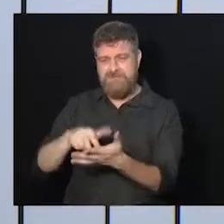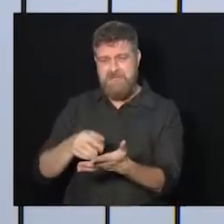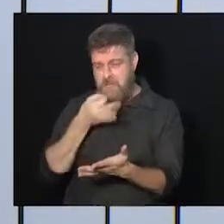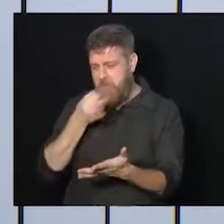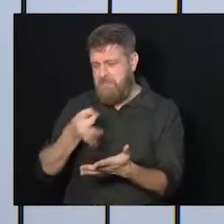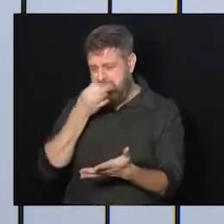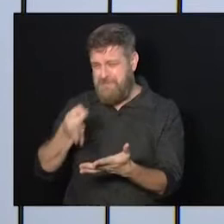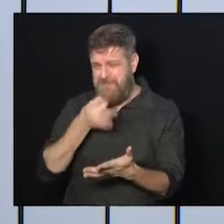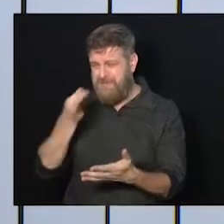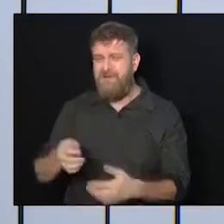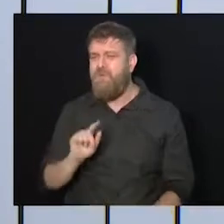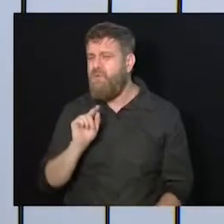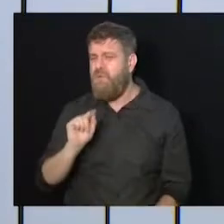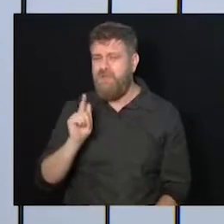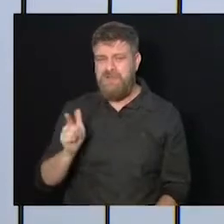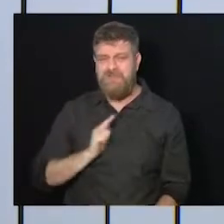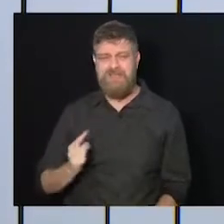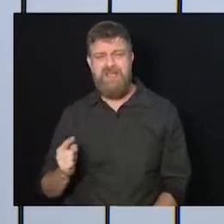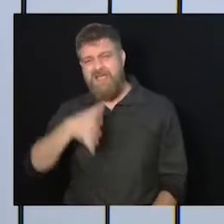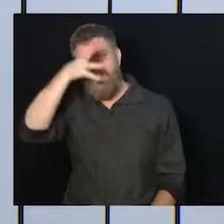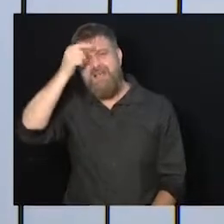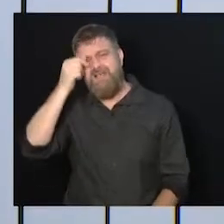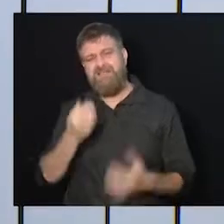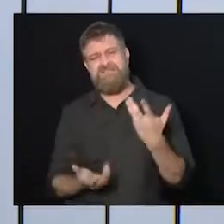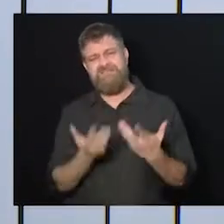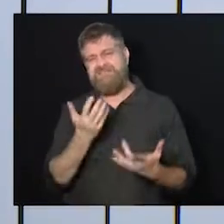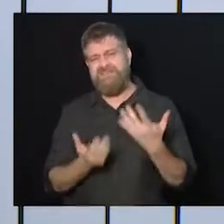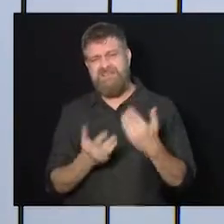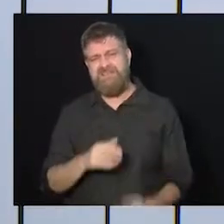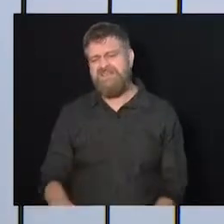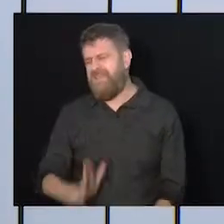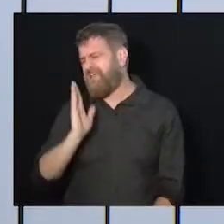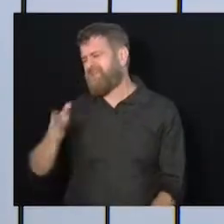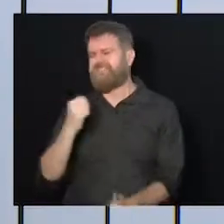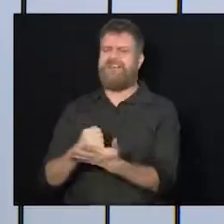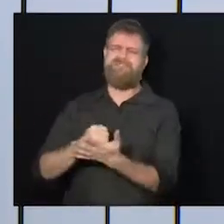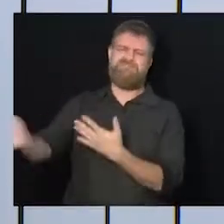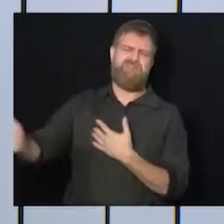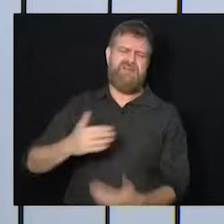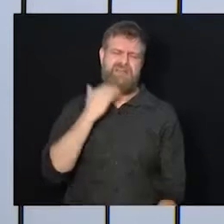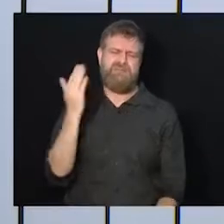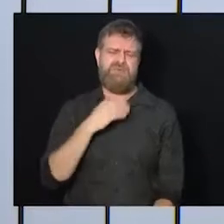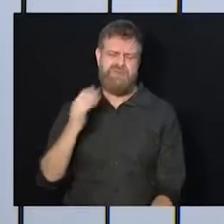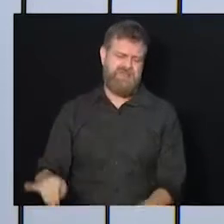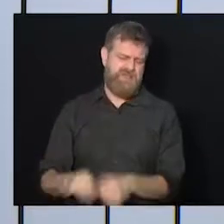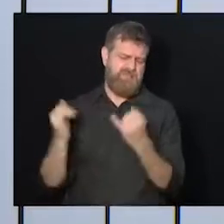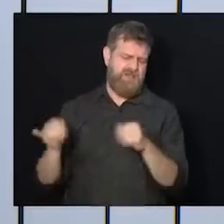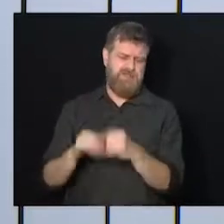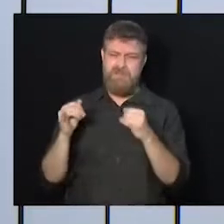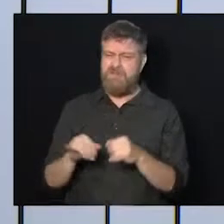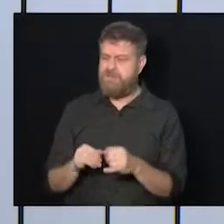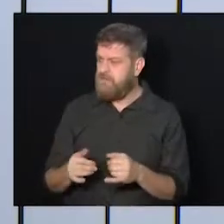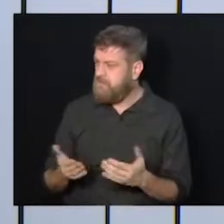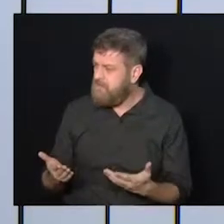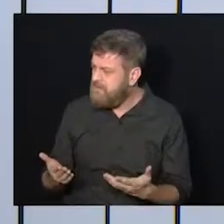mídia, que é essa história da Amazônia, pulmão do mundo. Isso é uma coisa que já está batida, não cabe mais esse